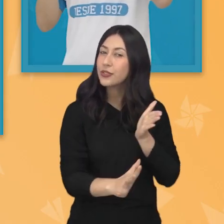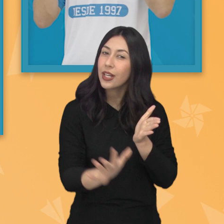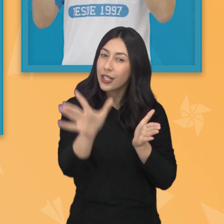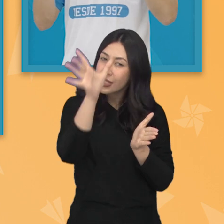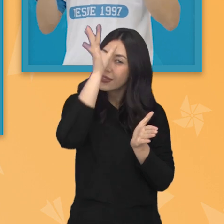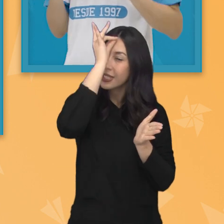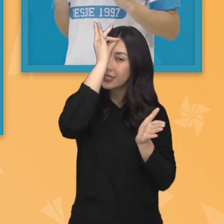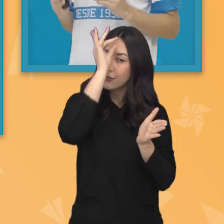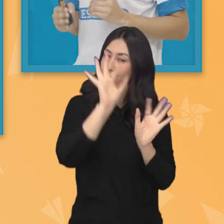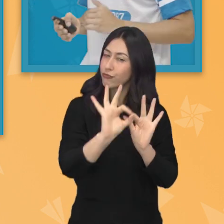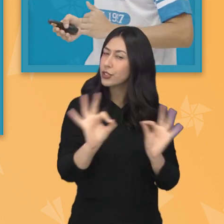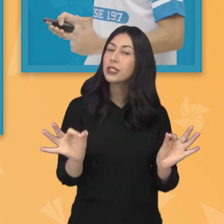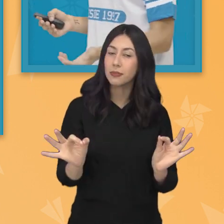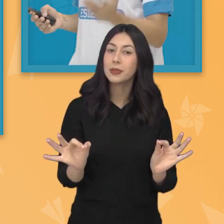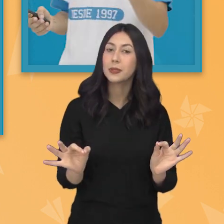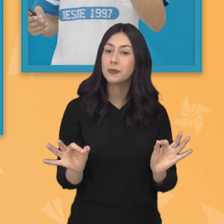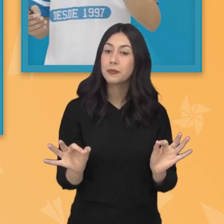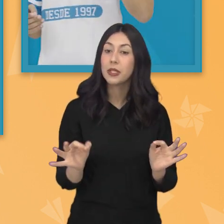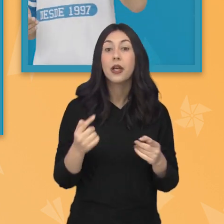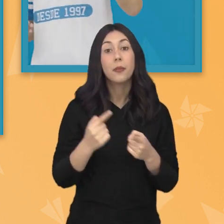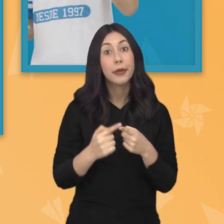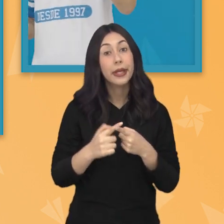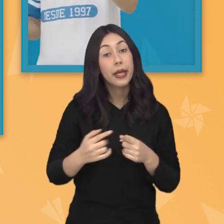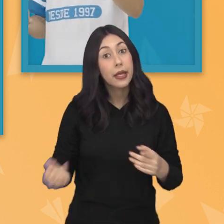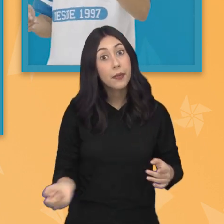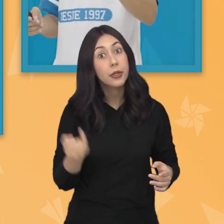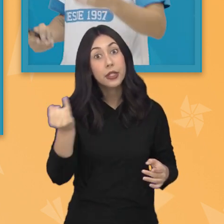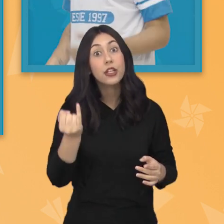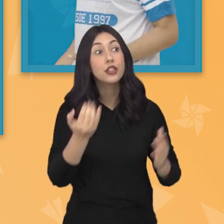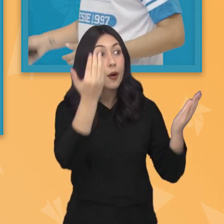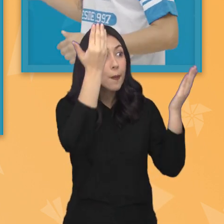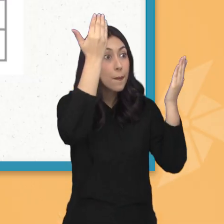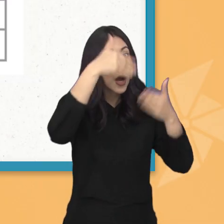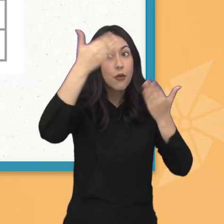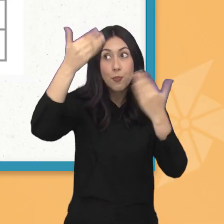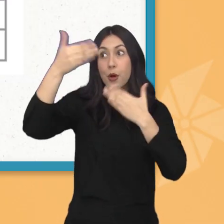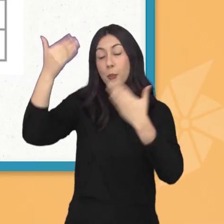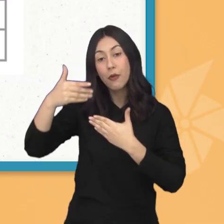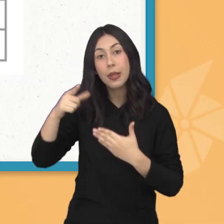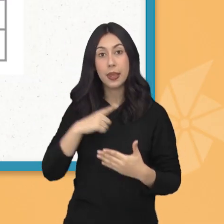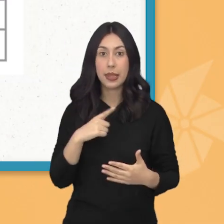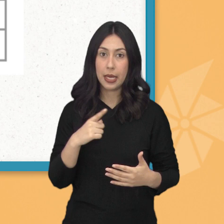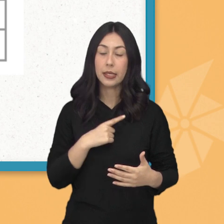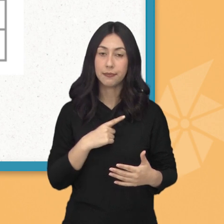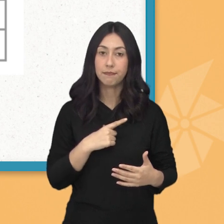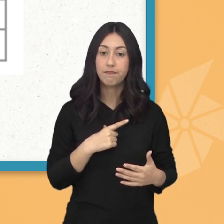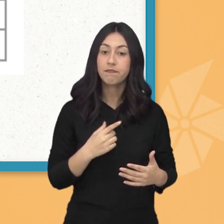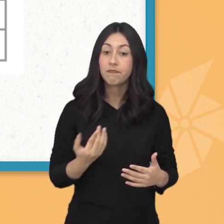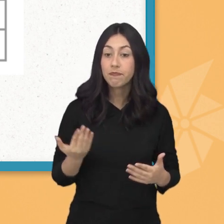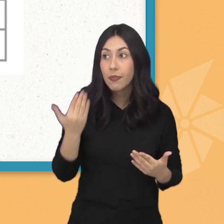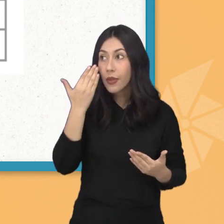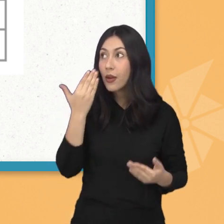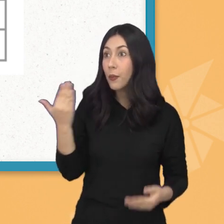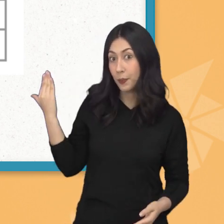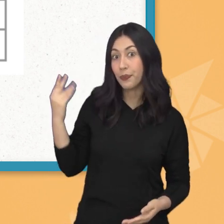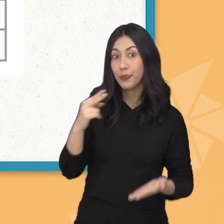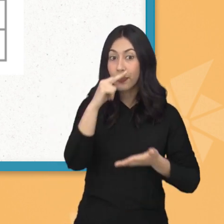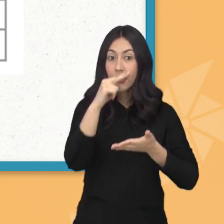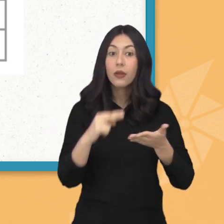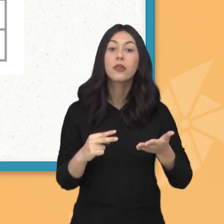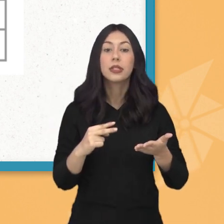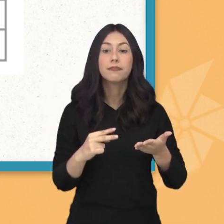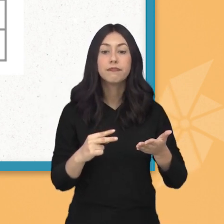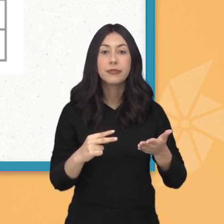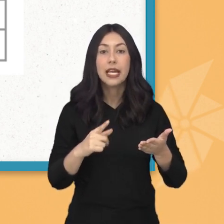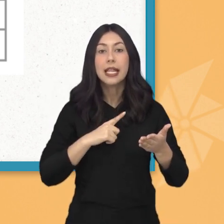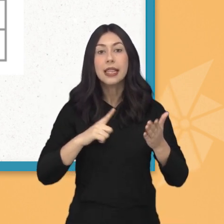gente manter bem fixo na cabeça, porque isso é muito importante, cair em diversas provas. Nesse exercício, vou ler aqui para vocês. Complete a